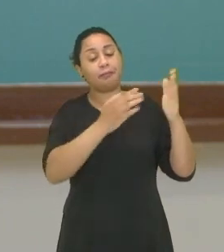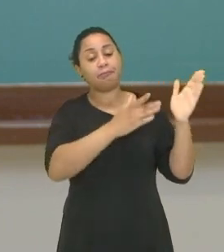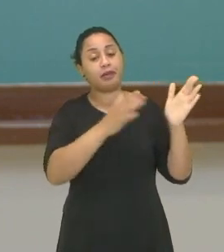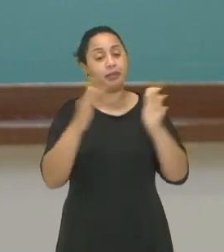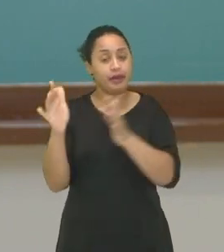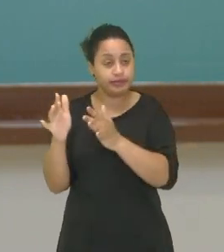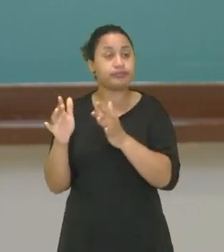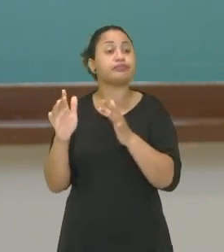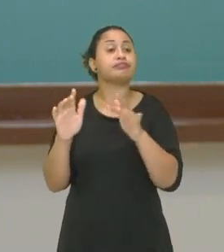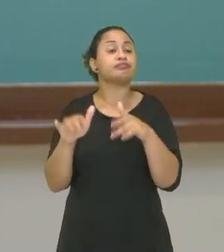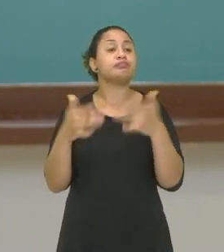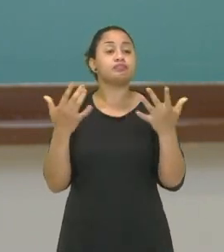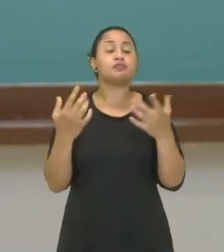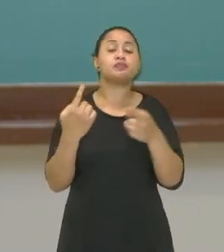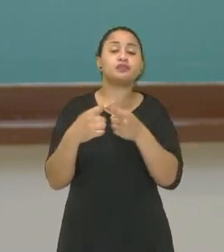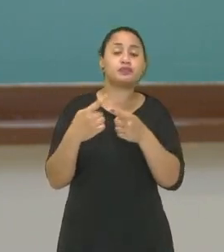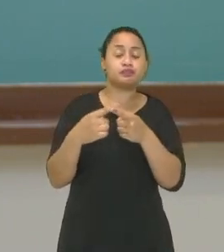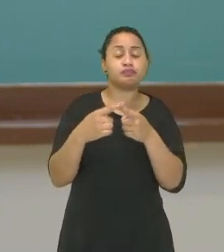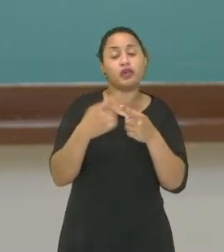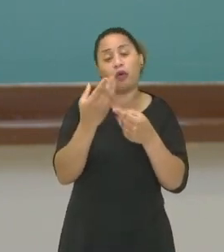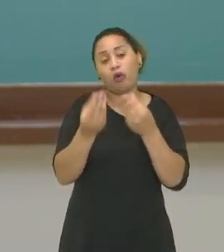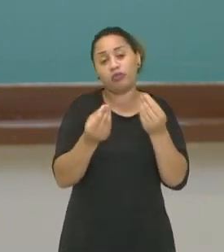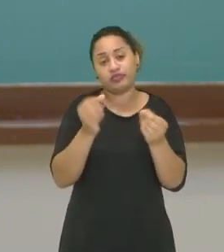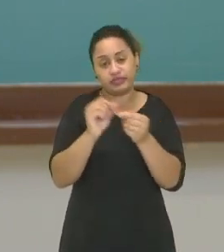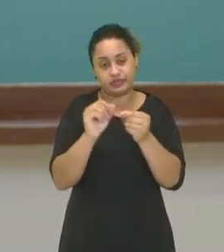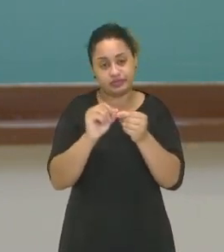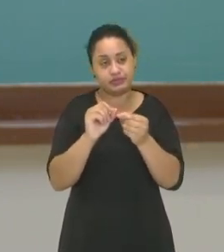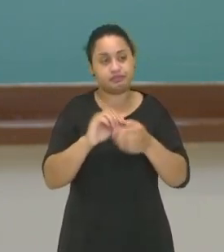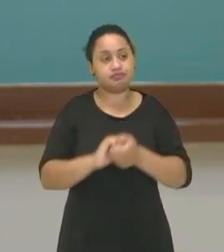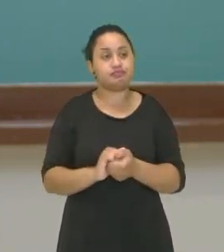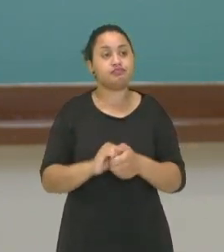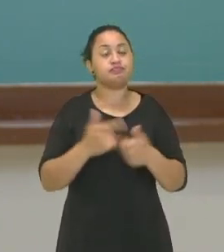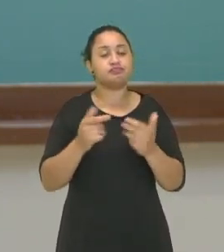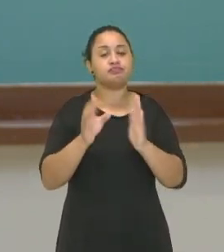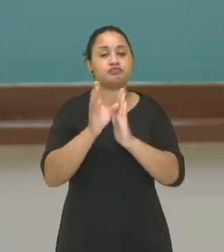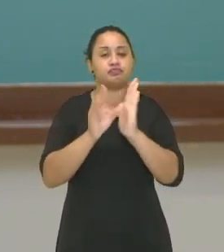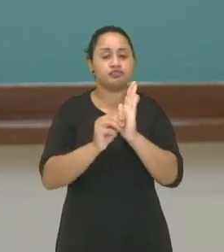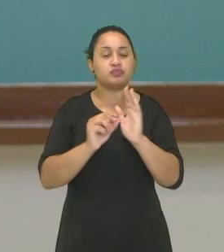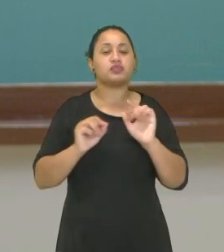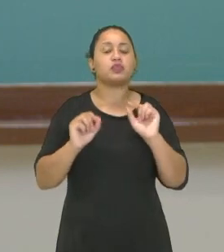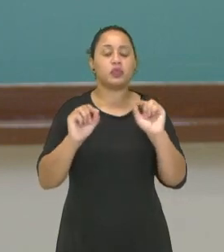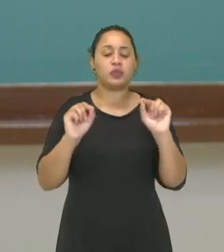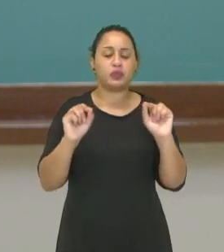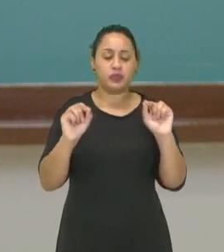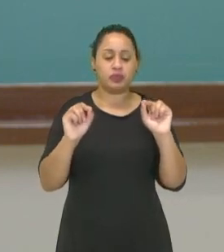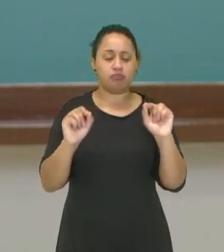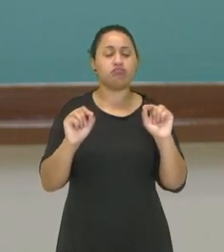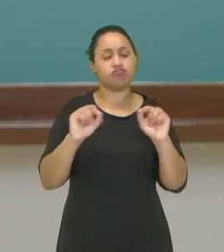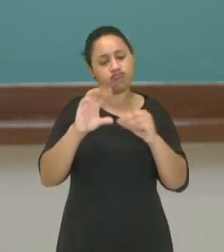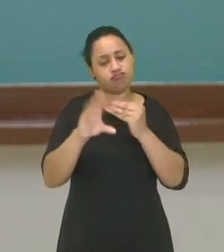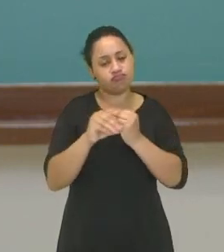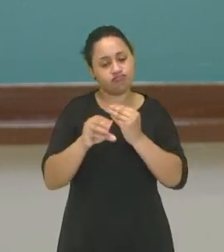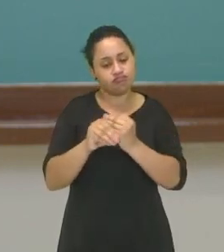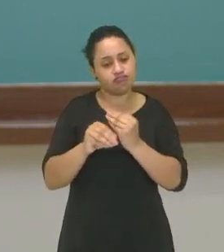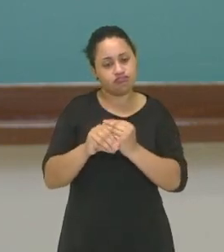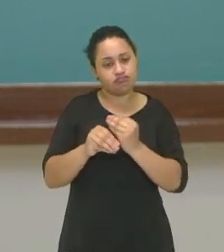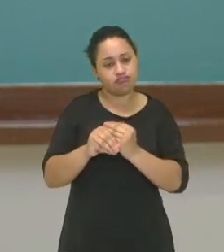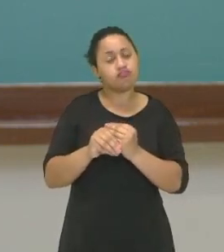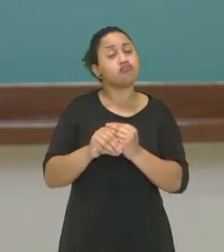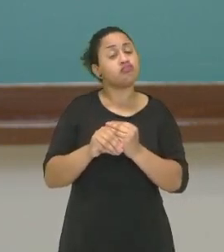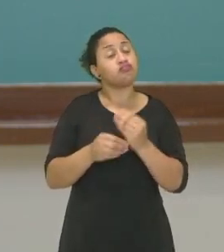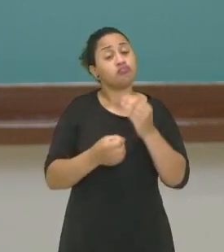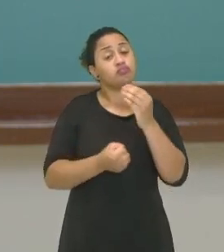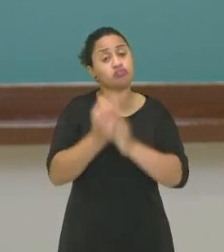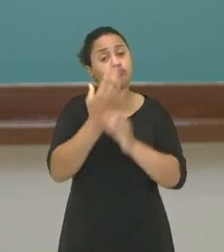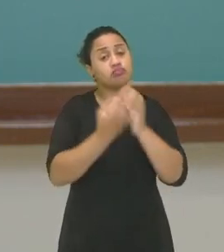partes, né, justamente disso daqui, tá, gente? Então, esse assunto, assim, ele complementa, né, quando a gente vai falar em